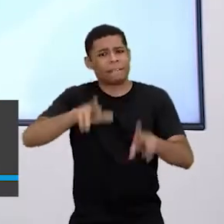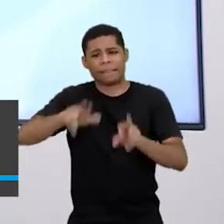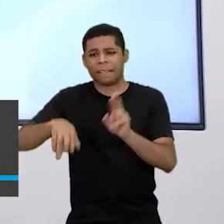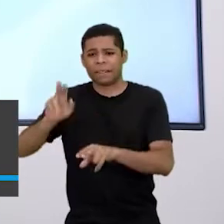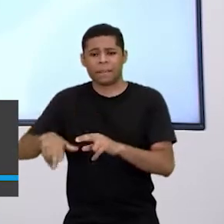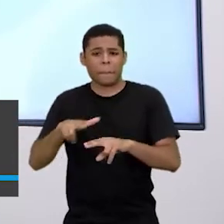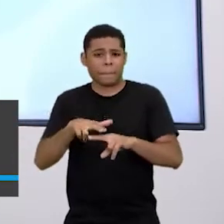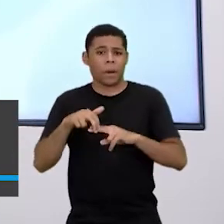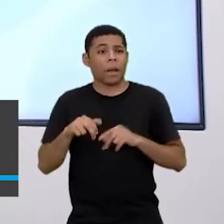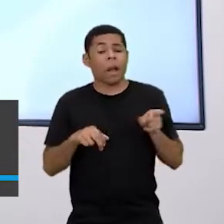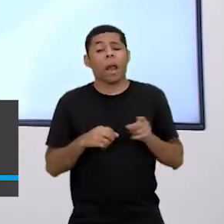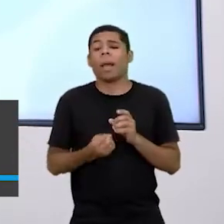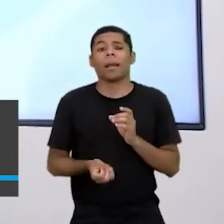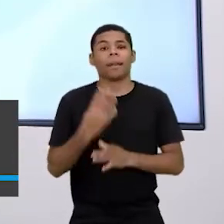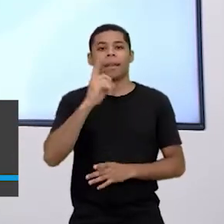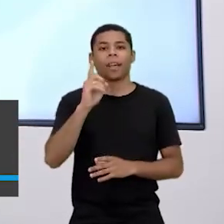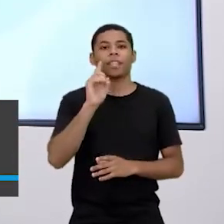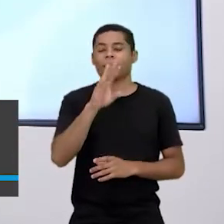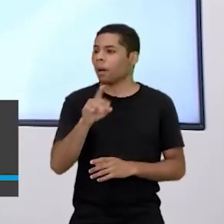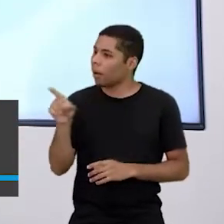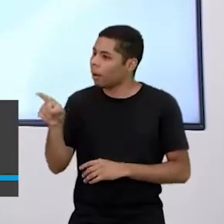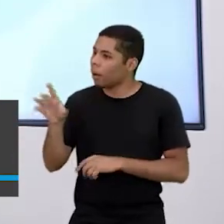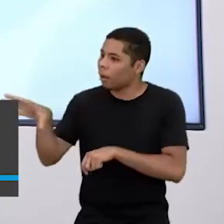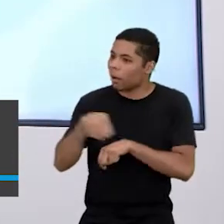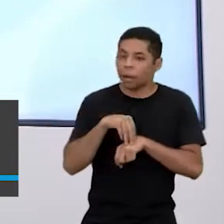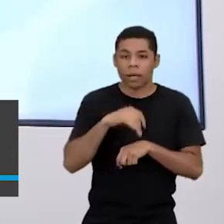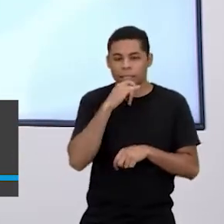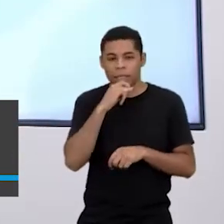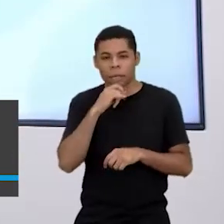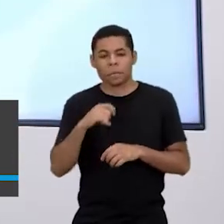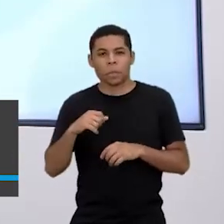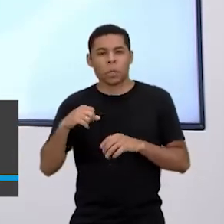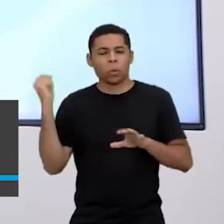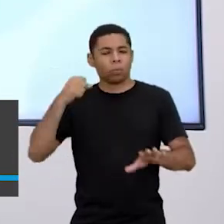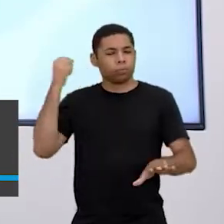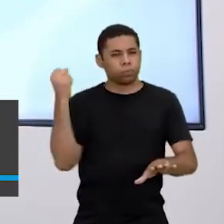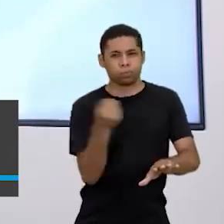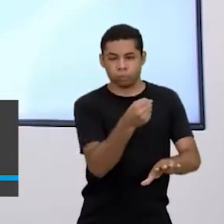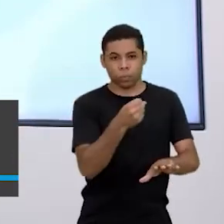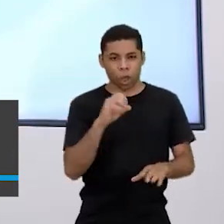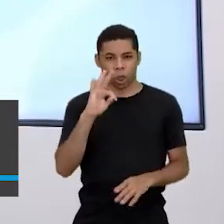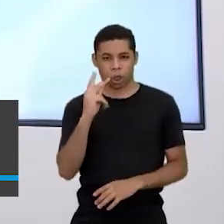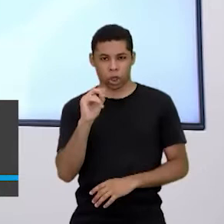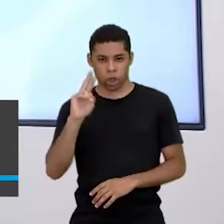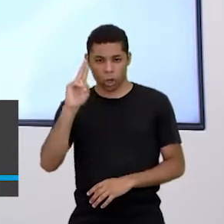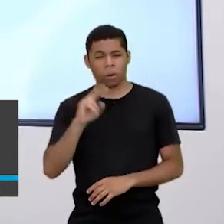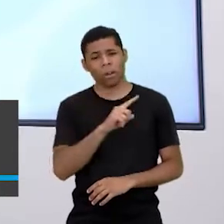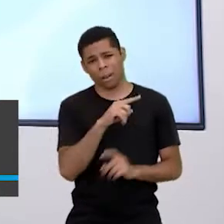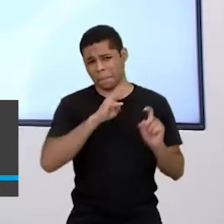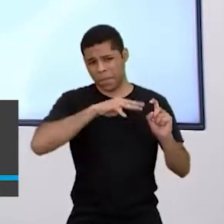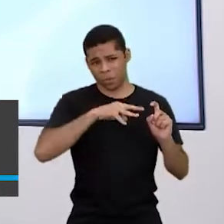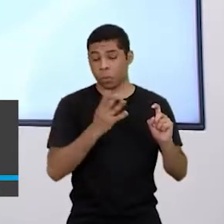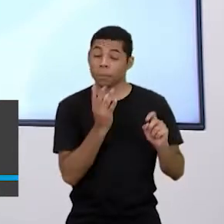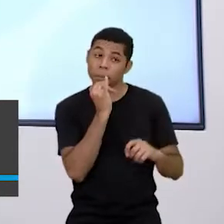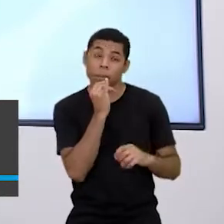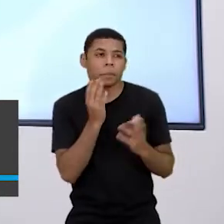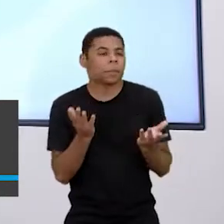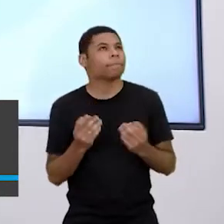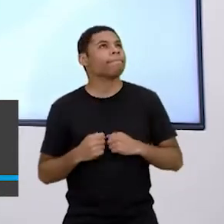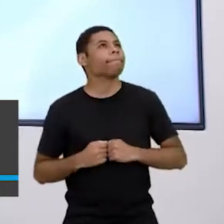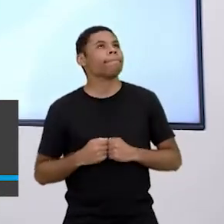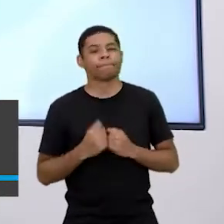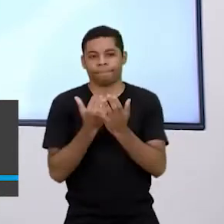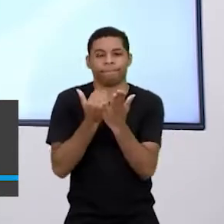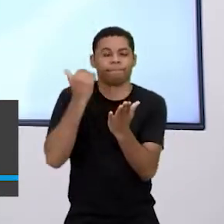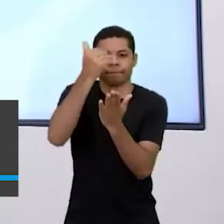ele nem cria, ele só recria, né? Você pega o Thor. O Thor é uma criatura mitológica, só que ele vai lá e coloca